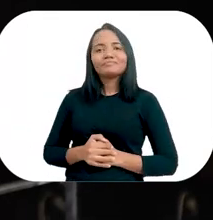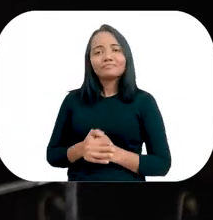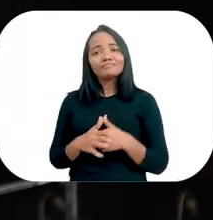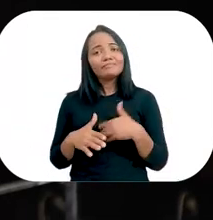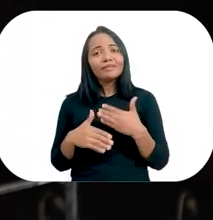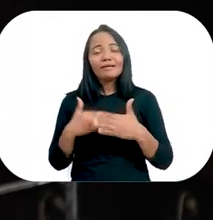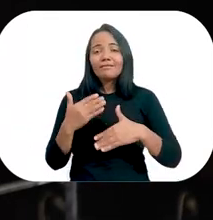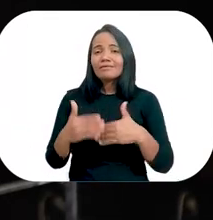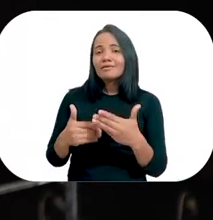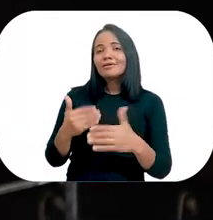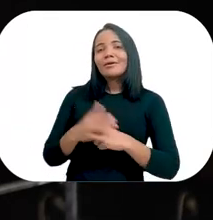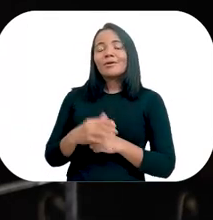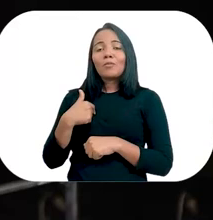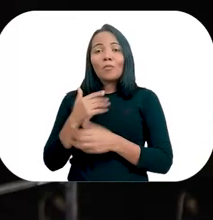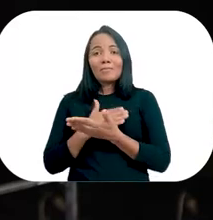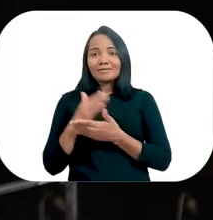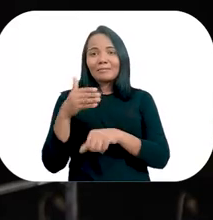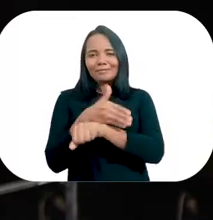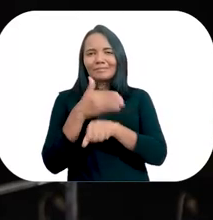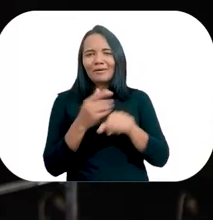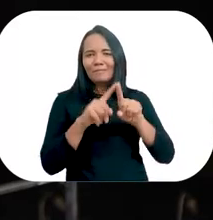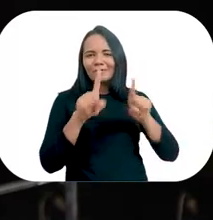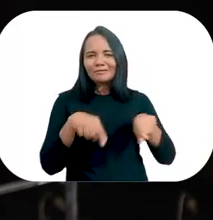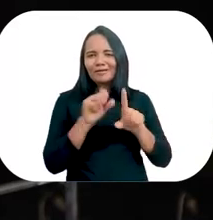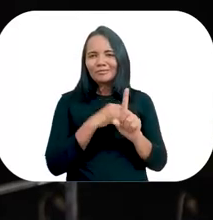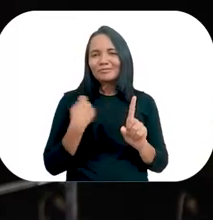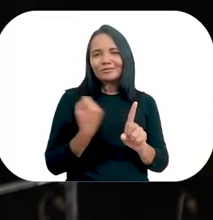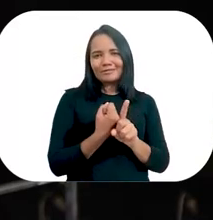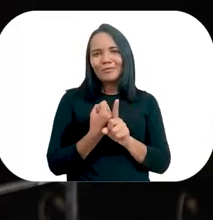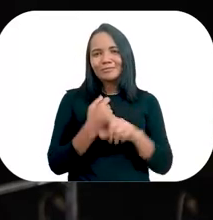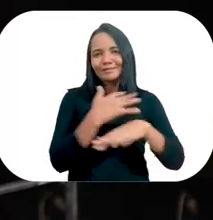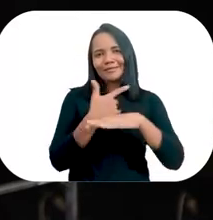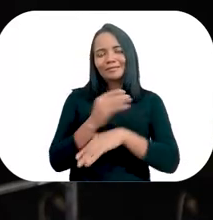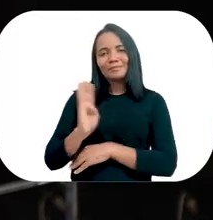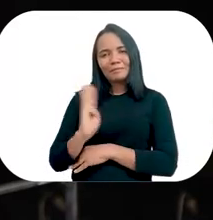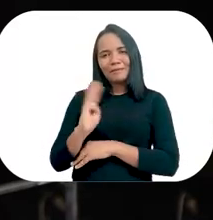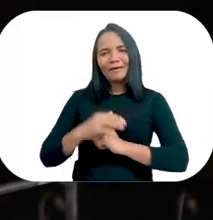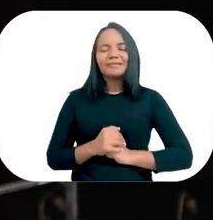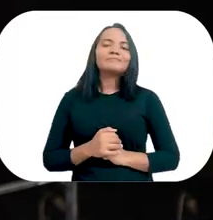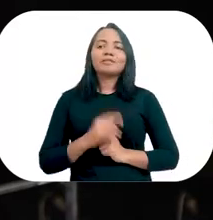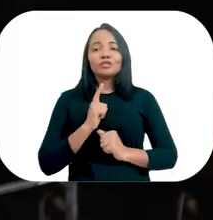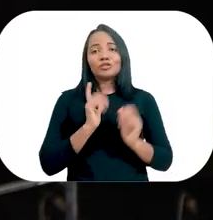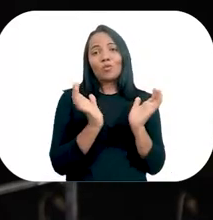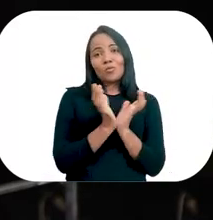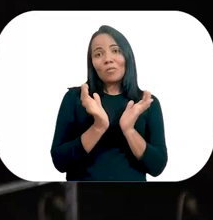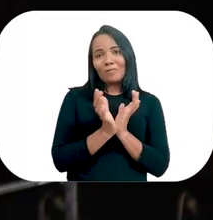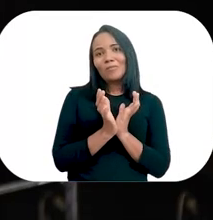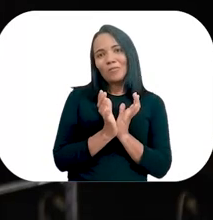teclado, eu entrei num projeto social que tinha em Barbalha, uma banda de